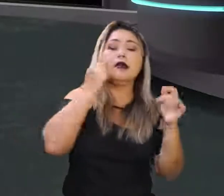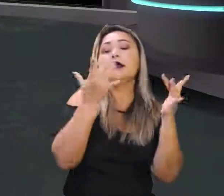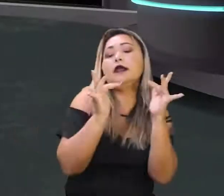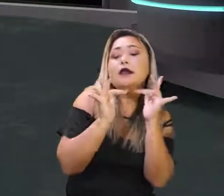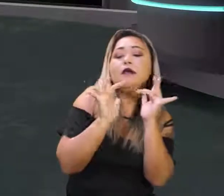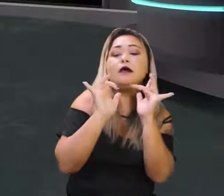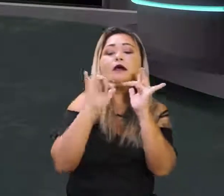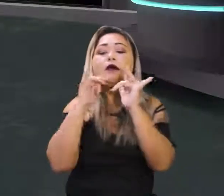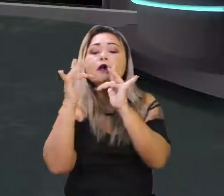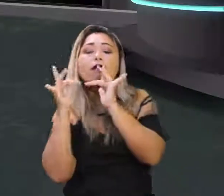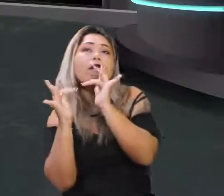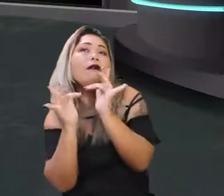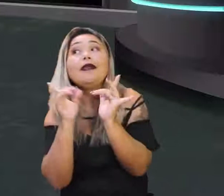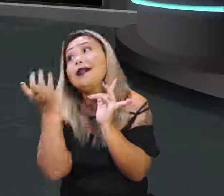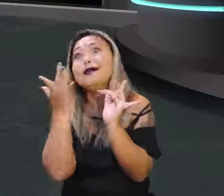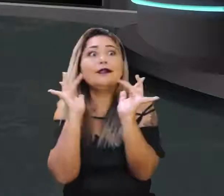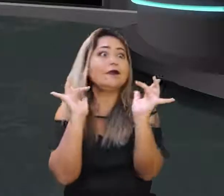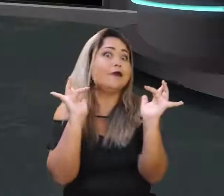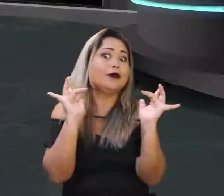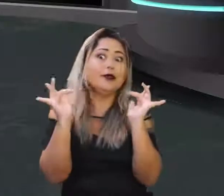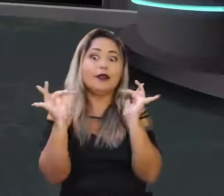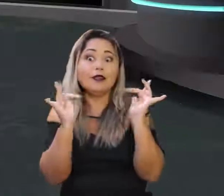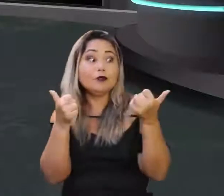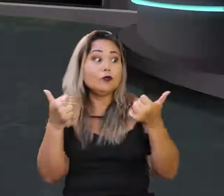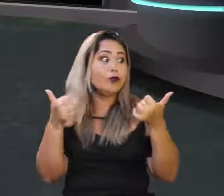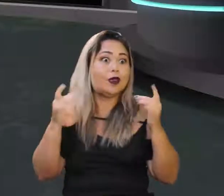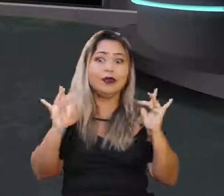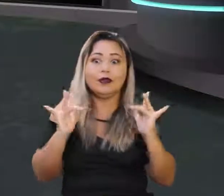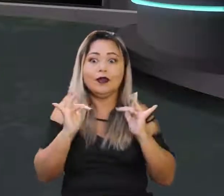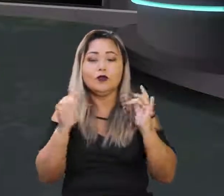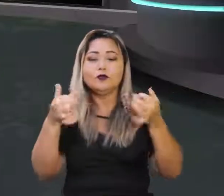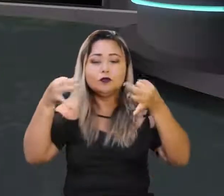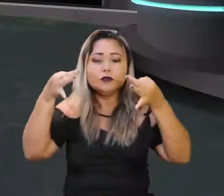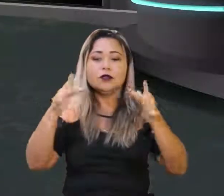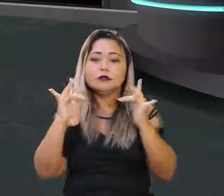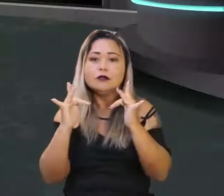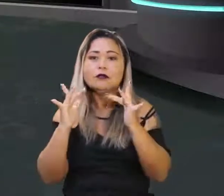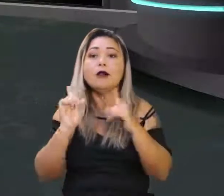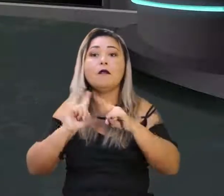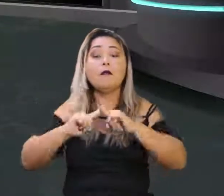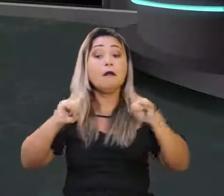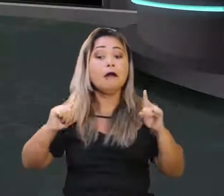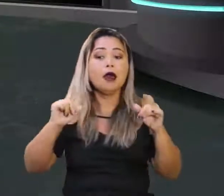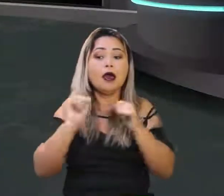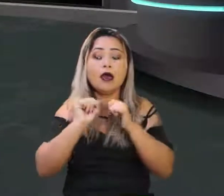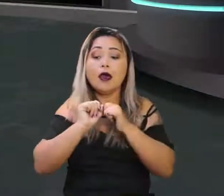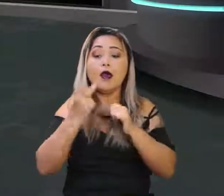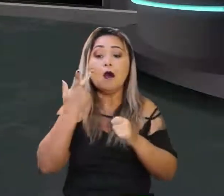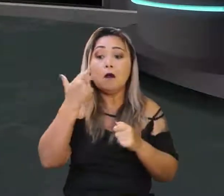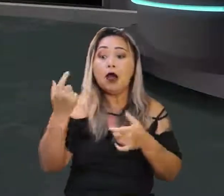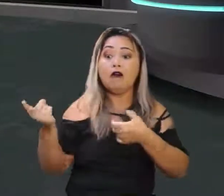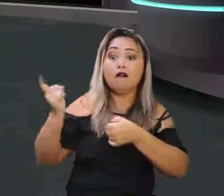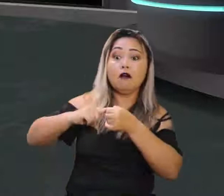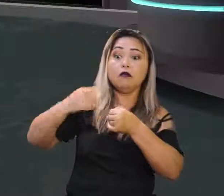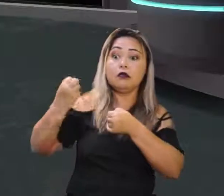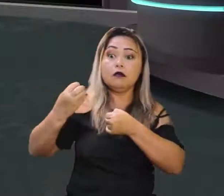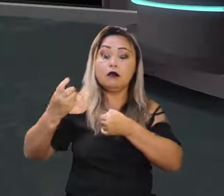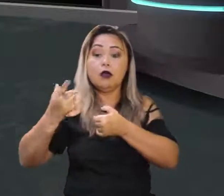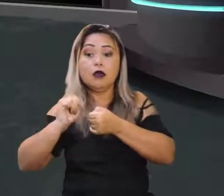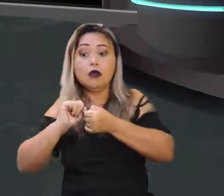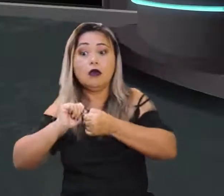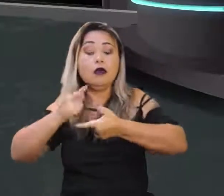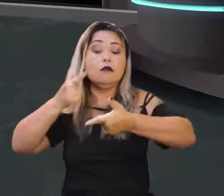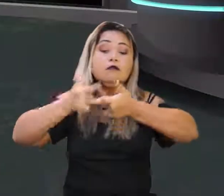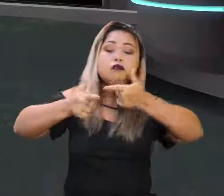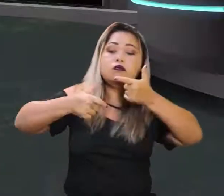namorar a menina e ela quis também. Então tá tudo beleza, tudo certo. Mas aí o pai dela volta de viagem, aí começa